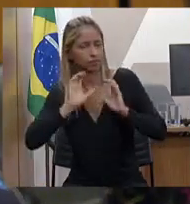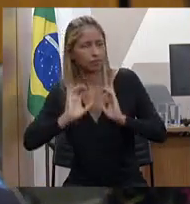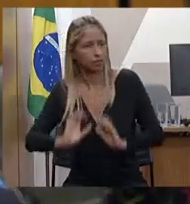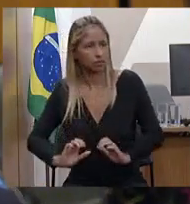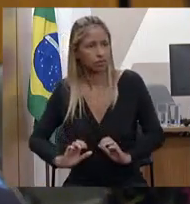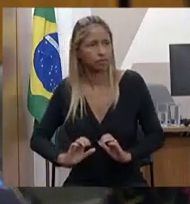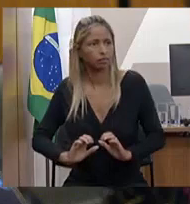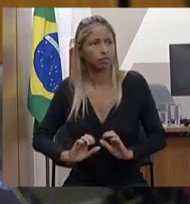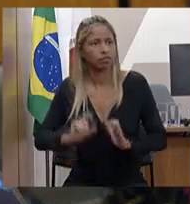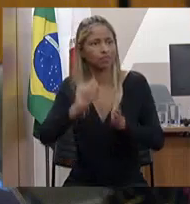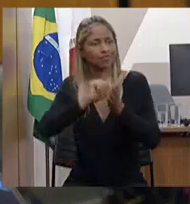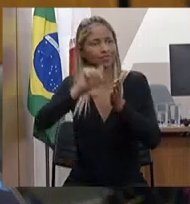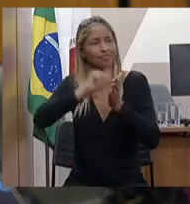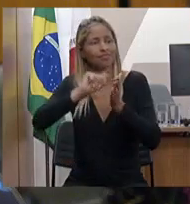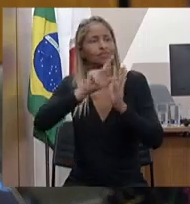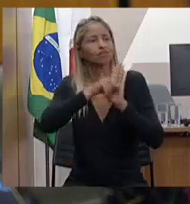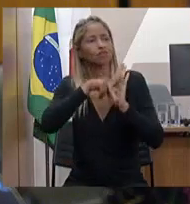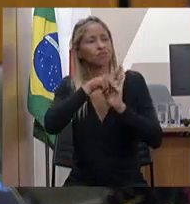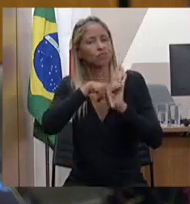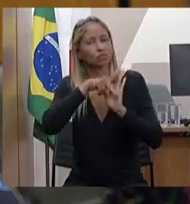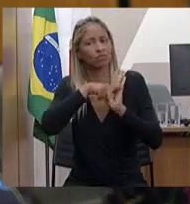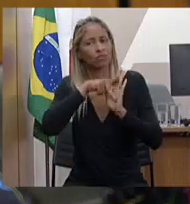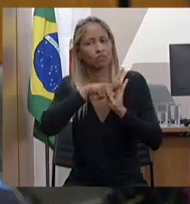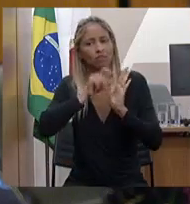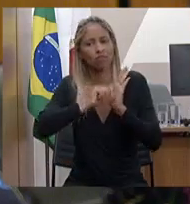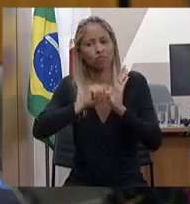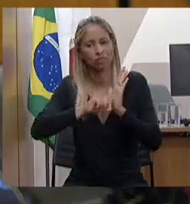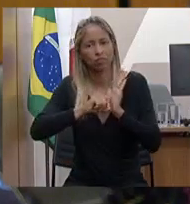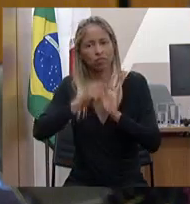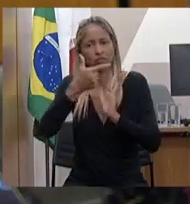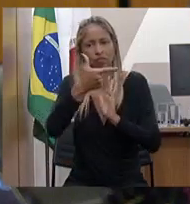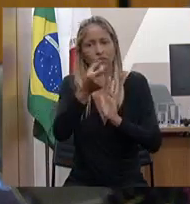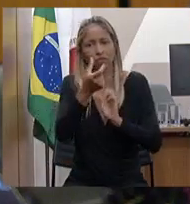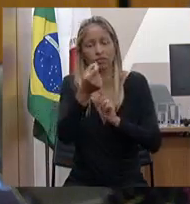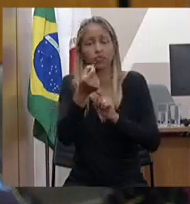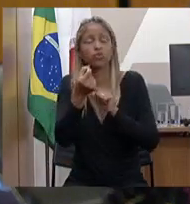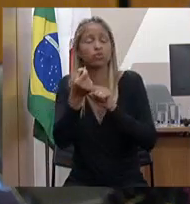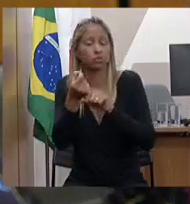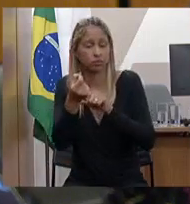escrevi um projeto na Polícia Civil que em 2020